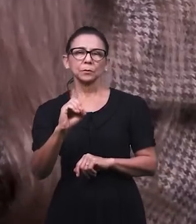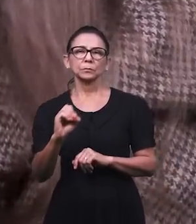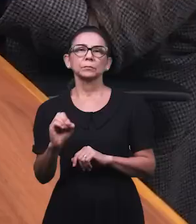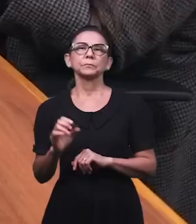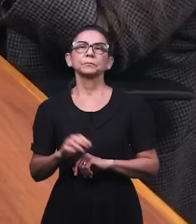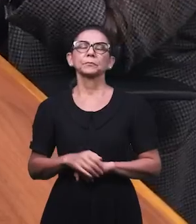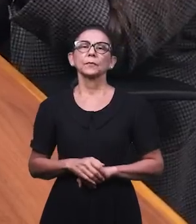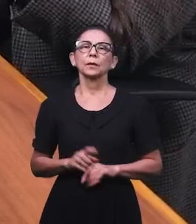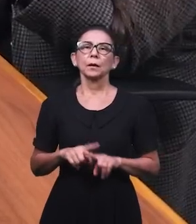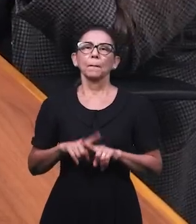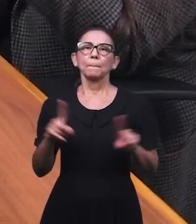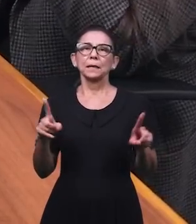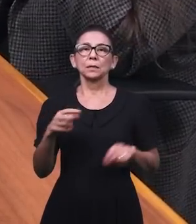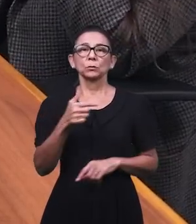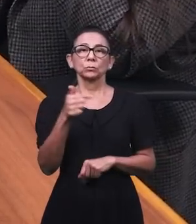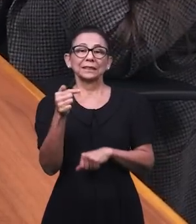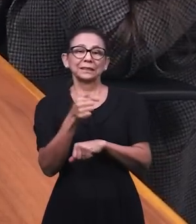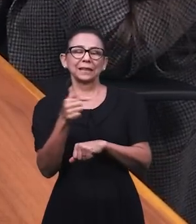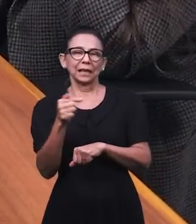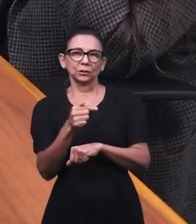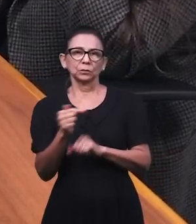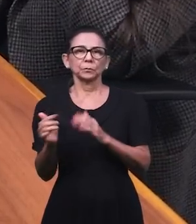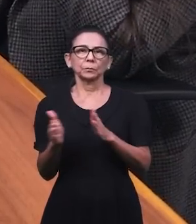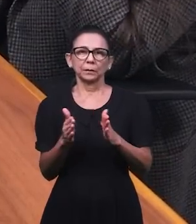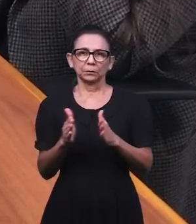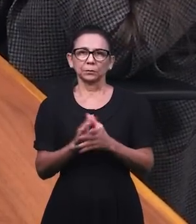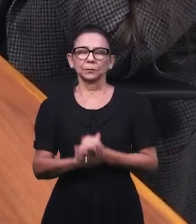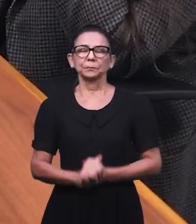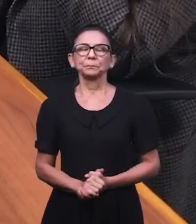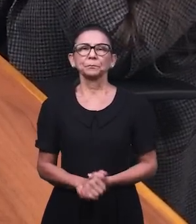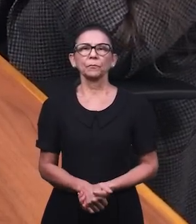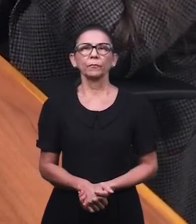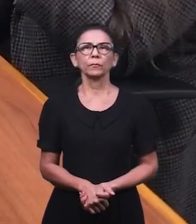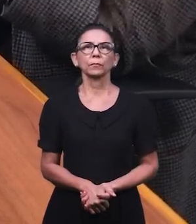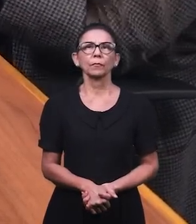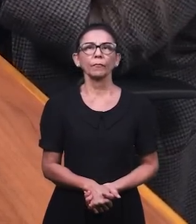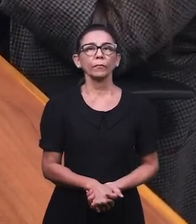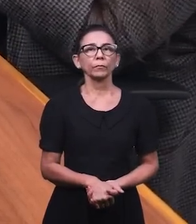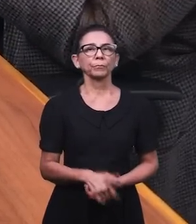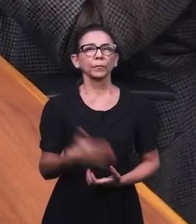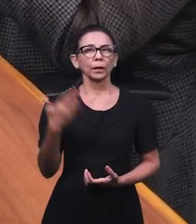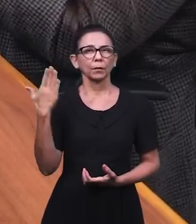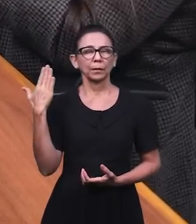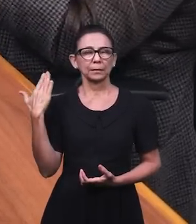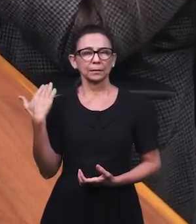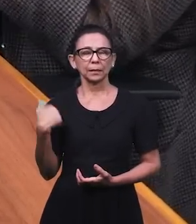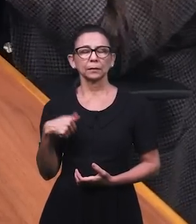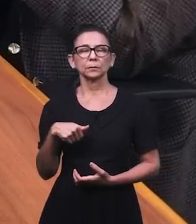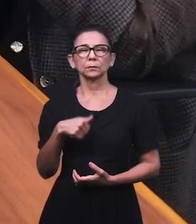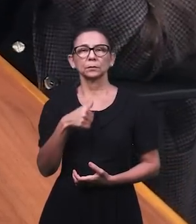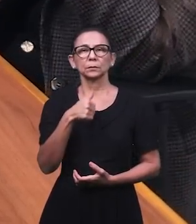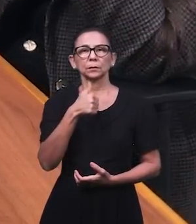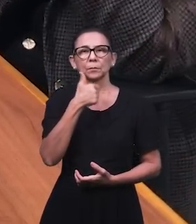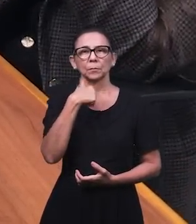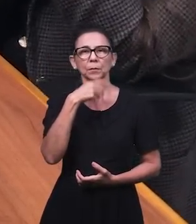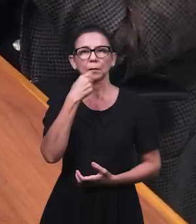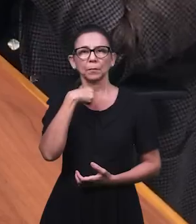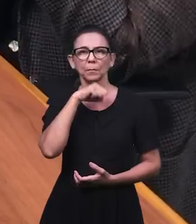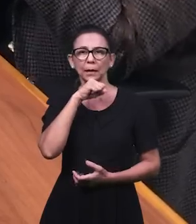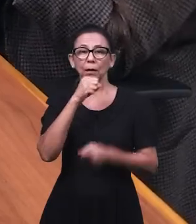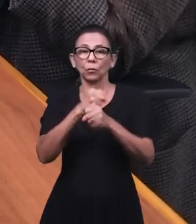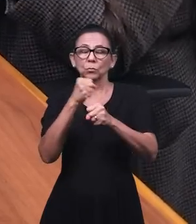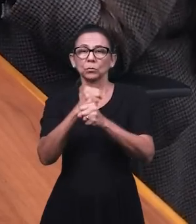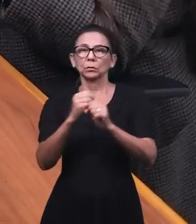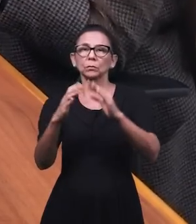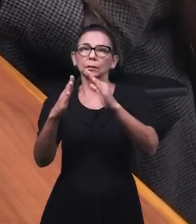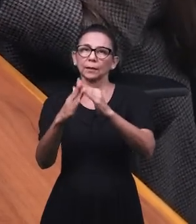antes. E quando eu tava no 8º período, eu decidi, eu vou estudar pra OAB. Só que naquela época, meus pais estavam construindo a casa deles hoje. Então, quem